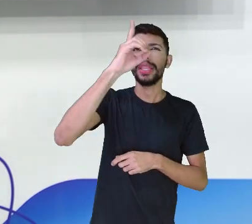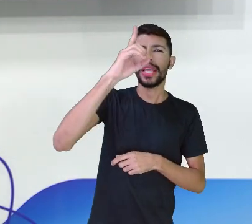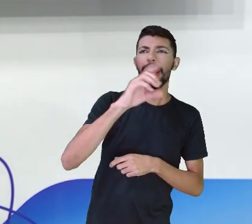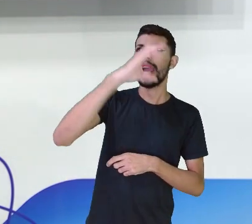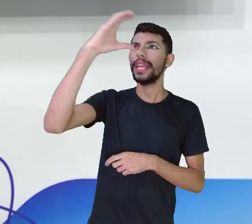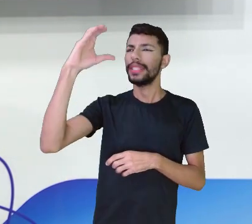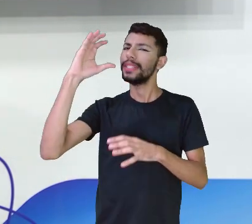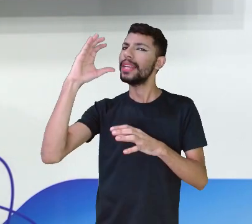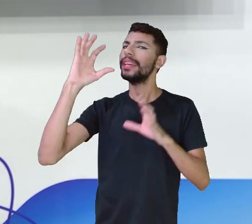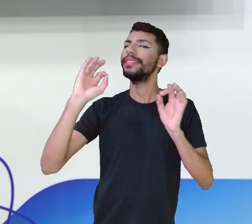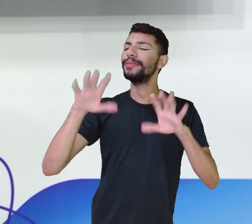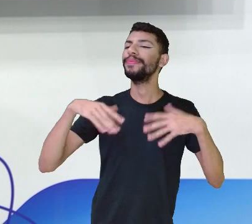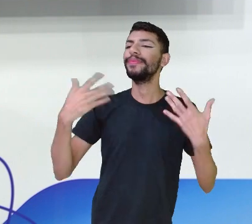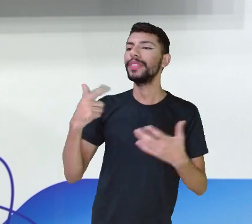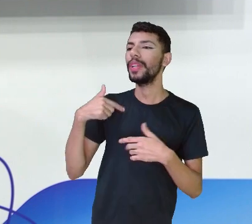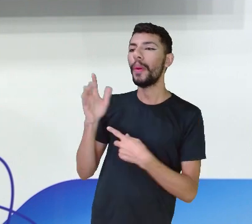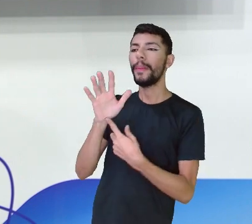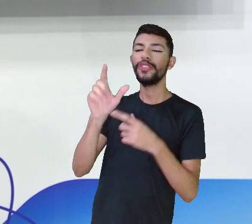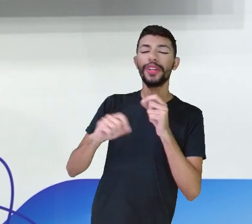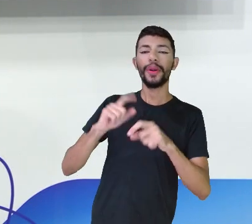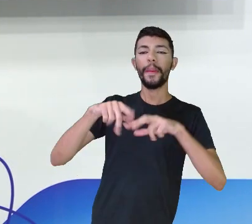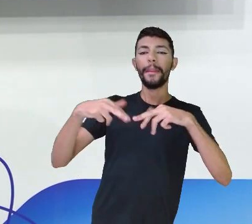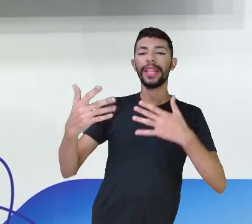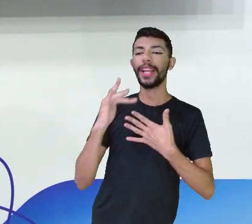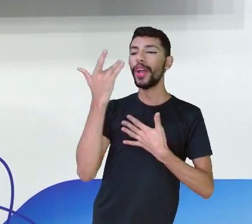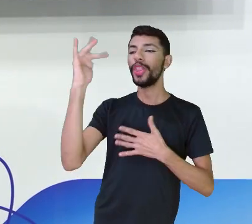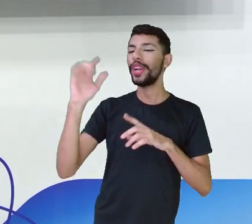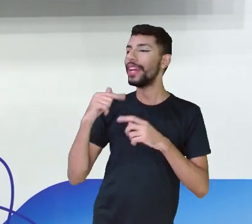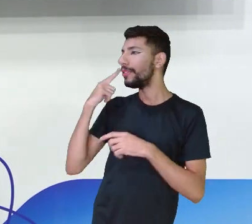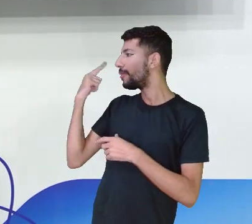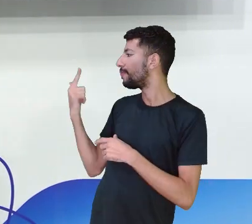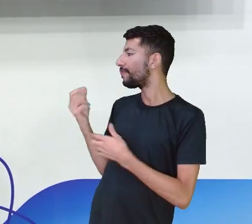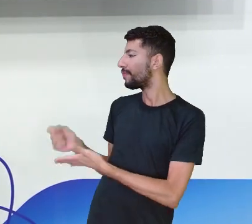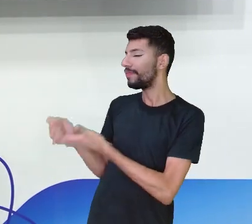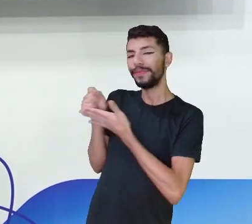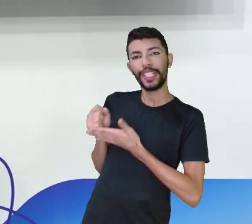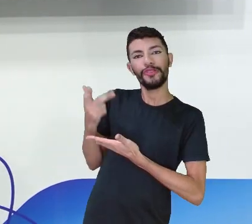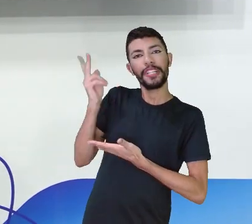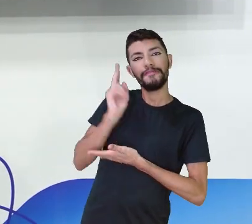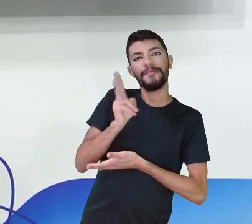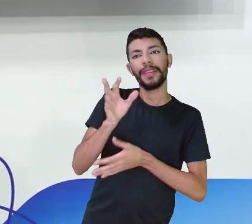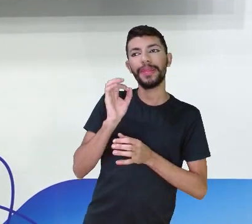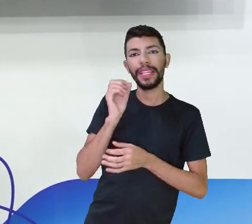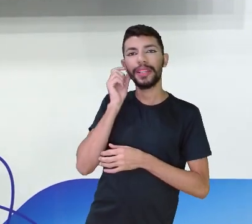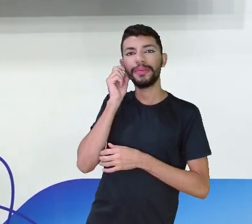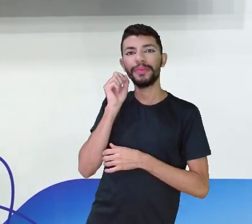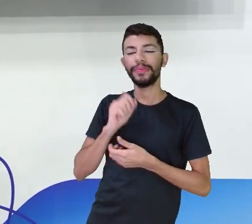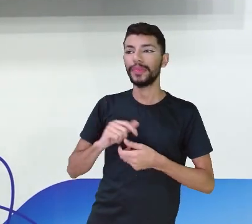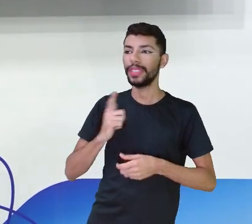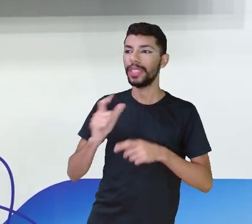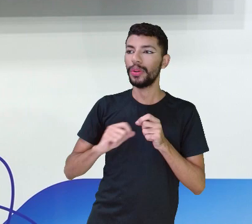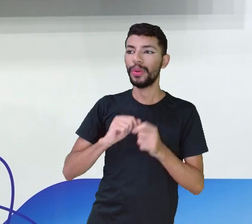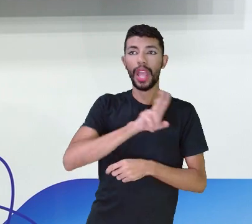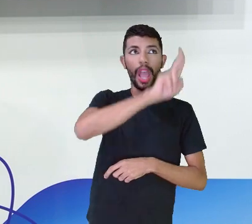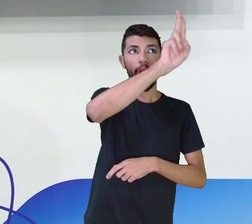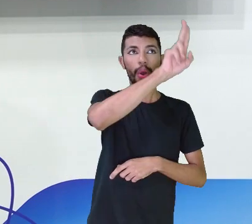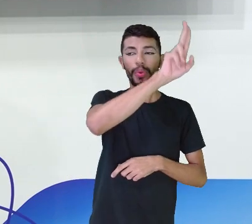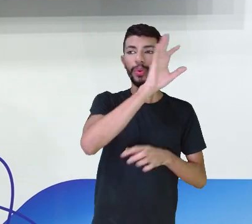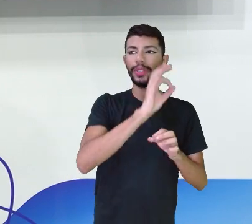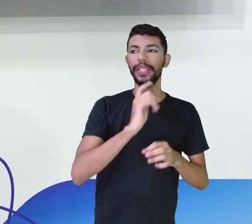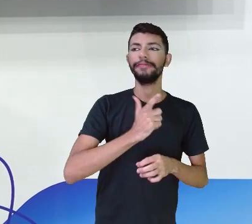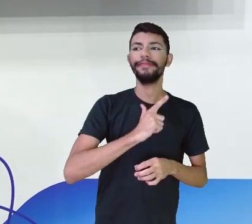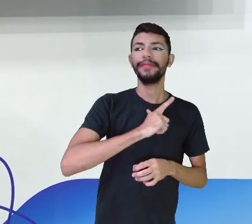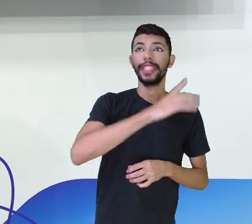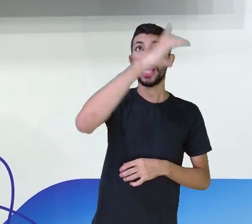meu material dourado, meu auxiliar, né, de sempre. Eu tenho a minha unidade, eu tenho a